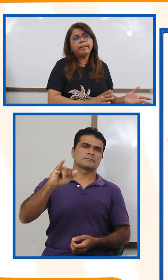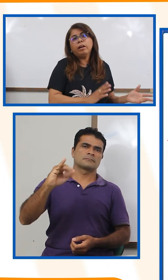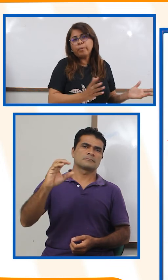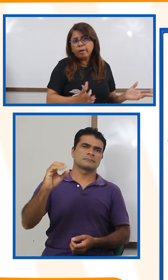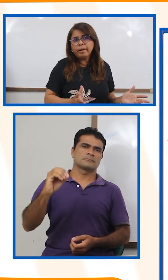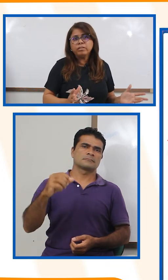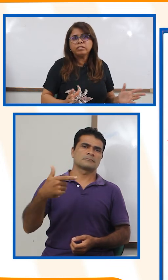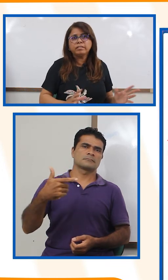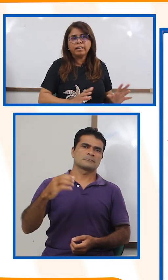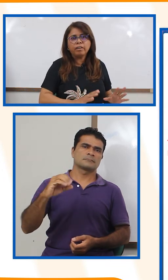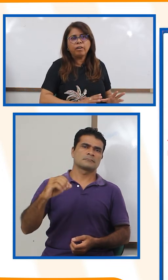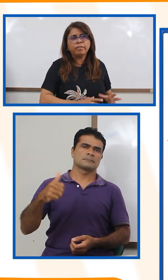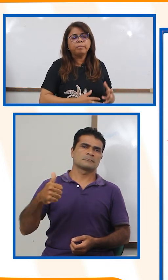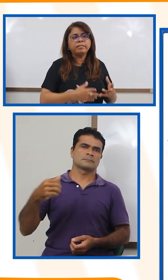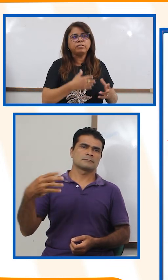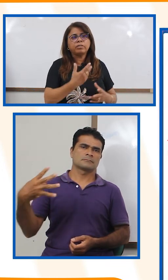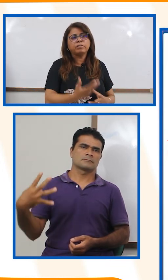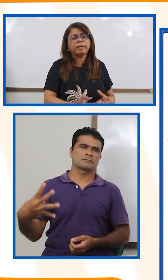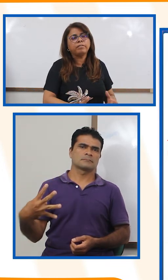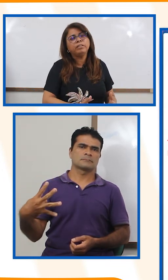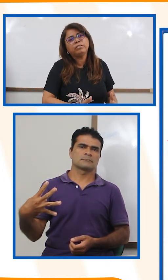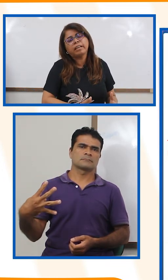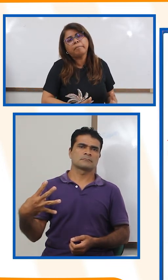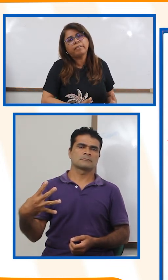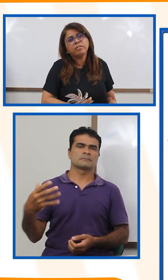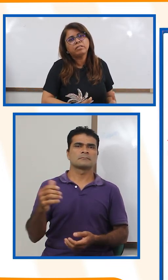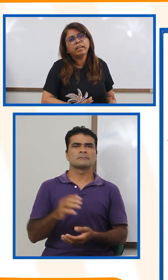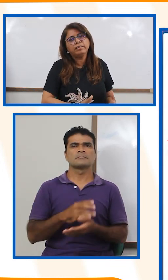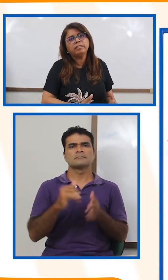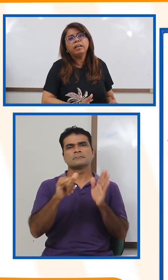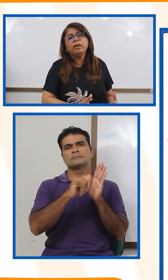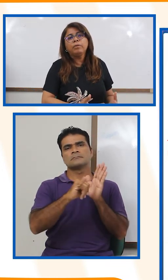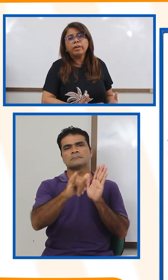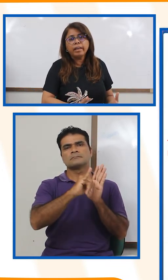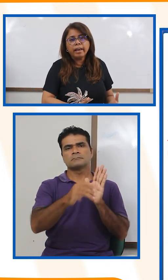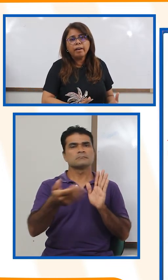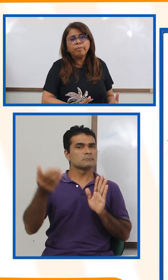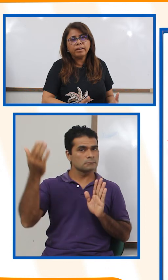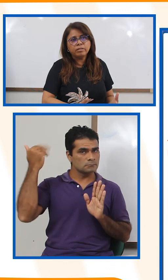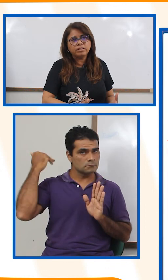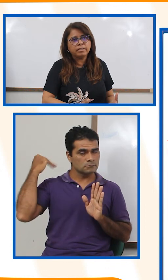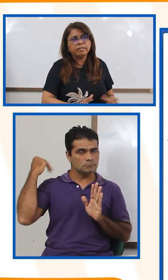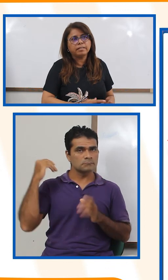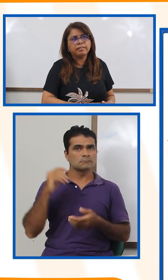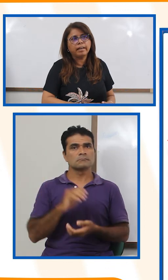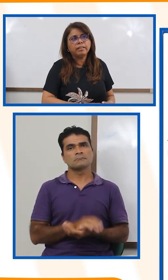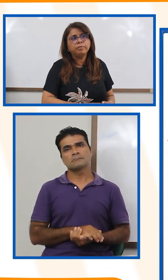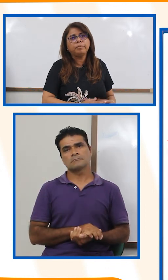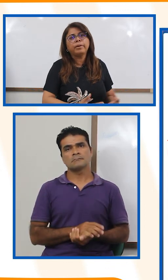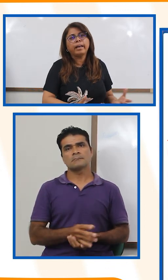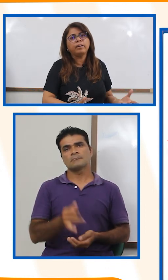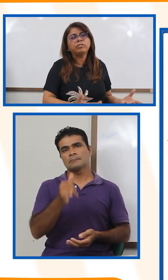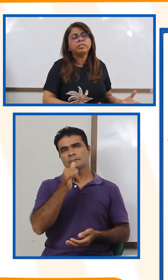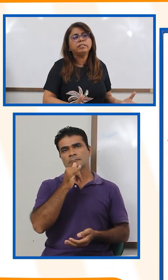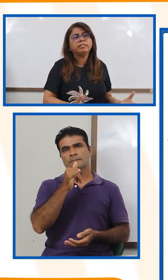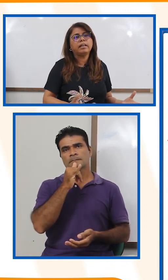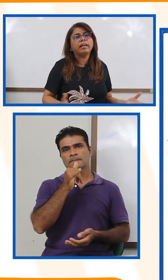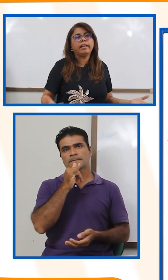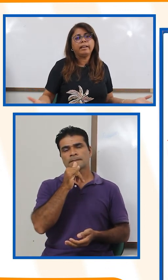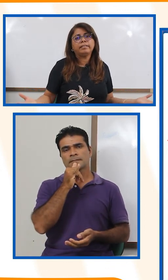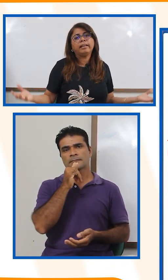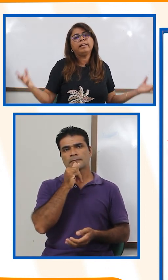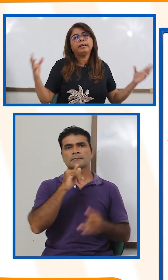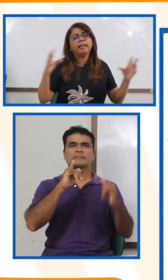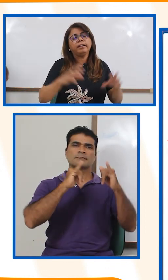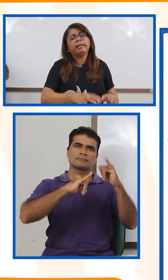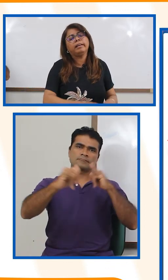2014, ok? É, não é uma notícia nova, mas eu trouxe para ilustrar para vocês o que é uma notícia, tá certo? Porque a notícia,